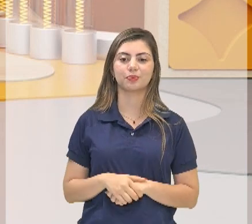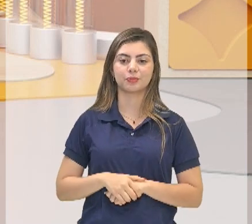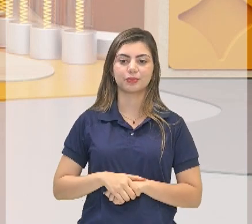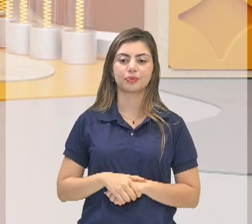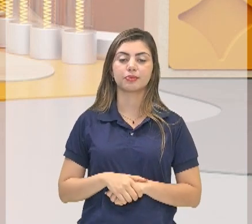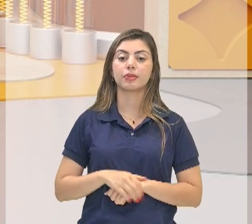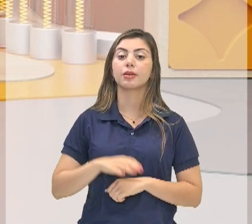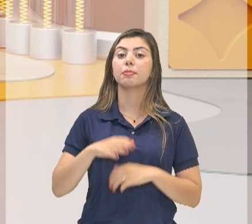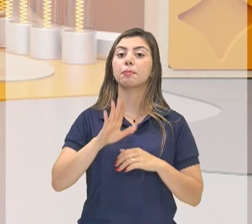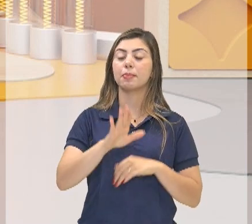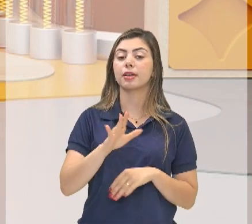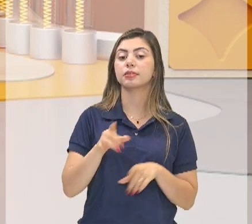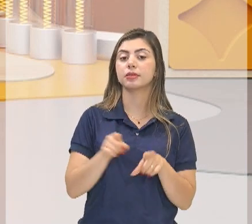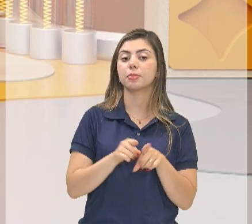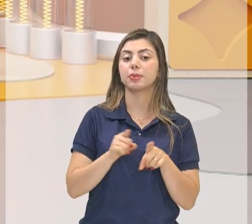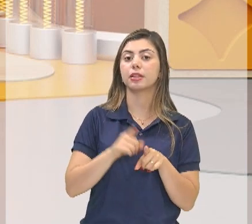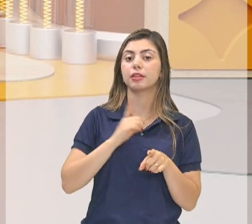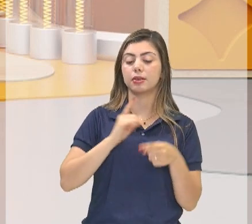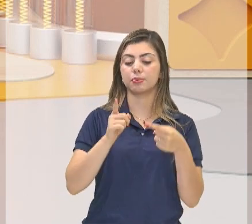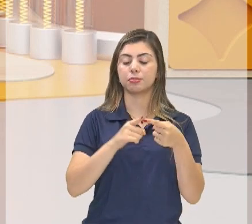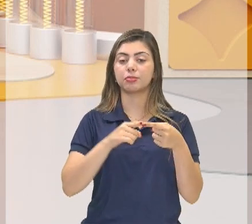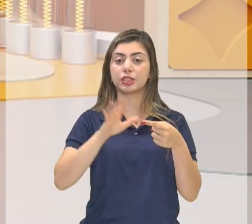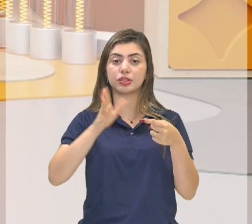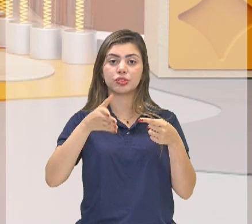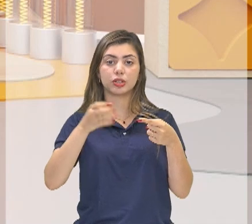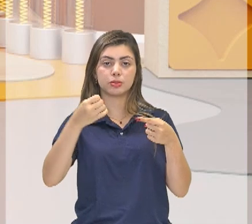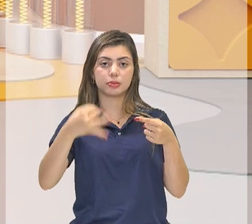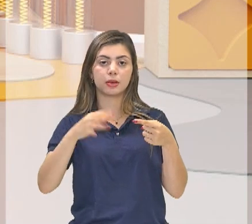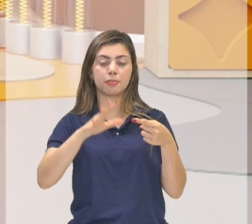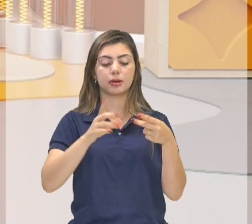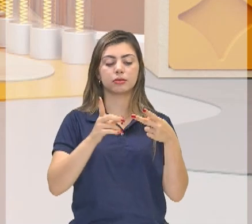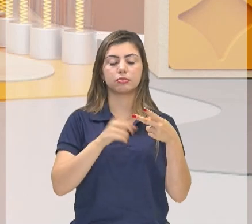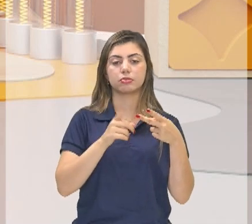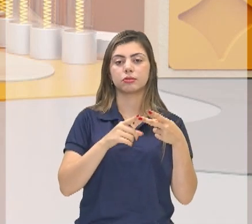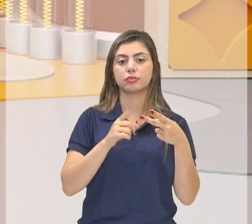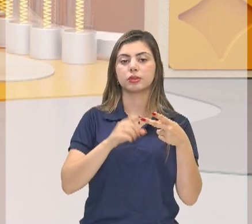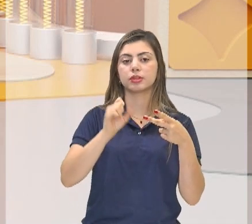Mas, assim como existem as fontes primárias, existem as fontes